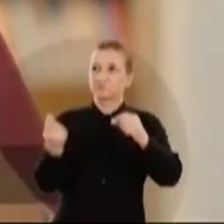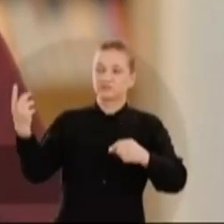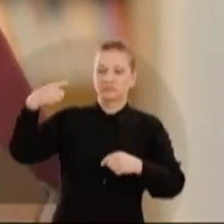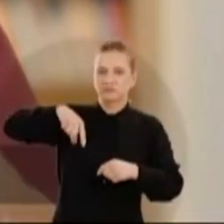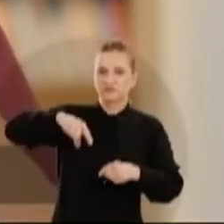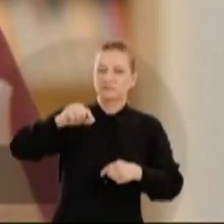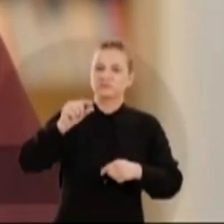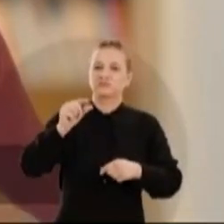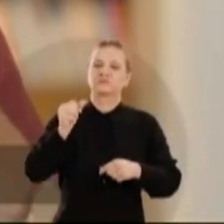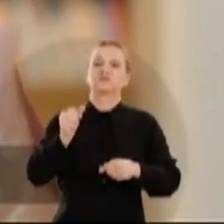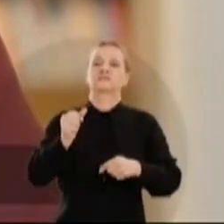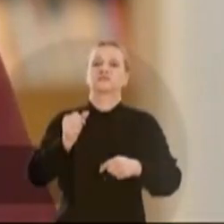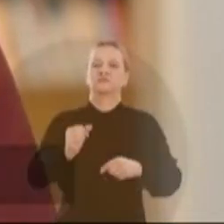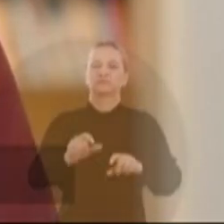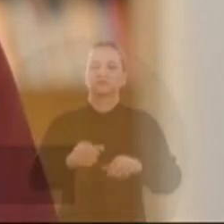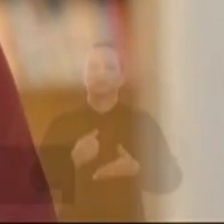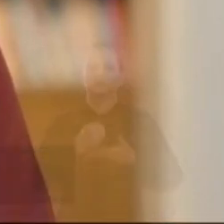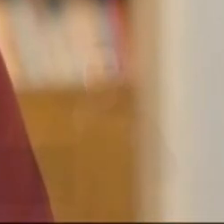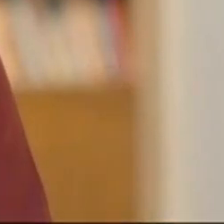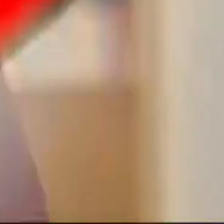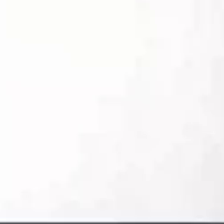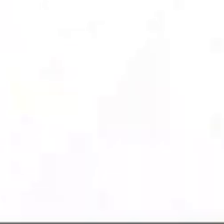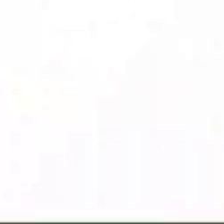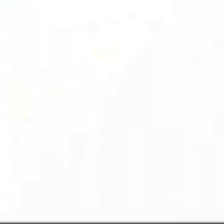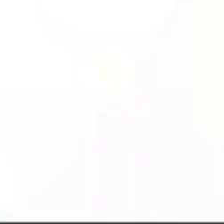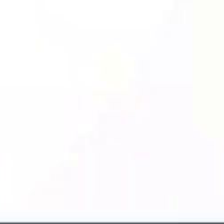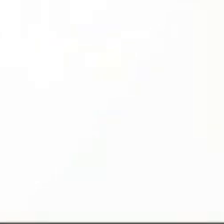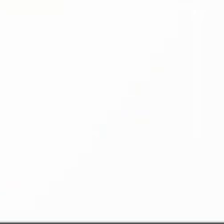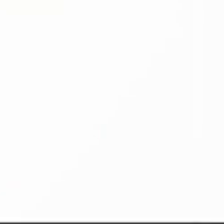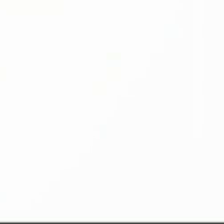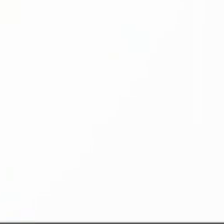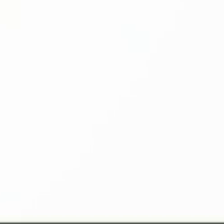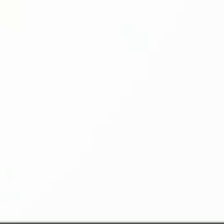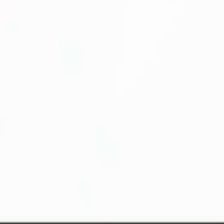para investir cada vez mais na agricultura familiar.